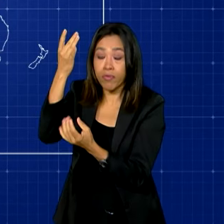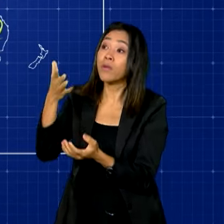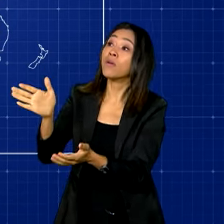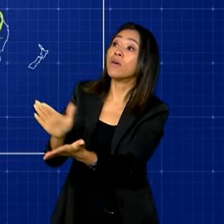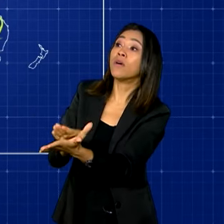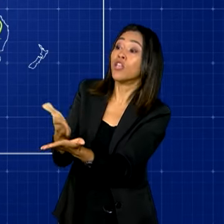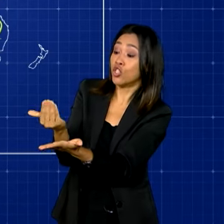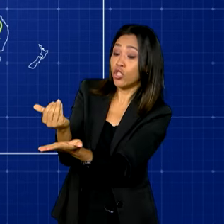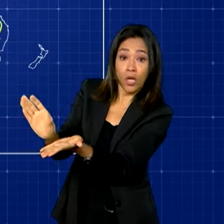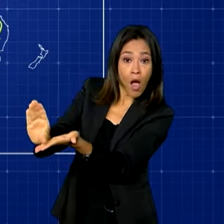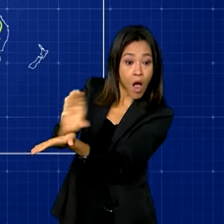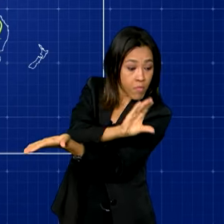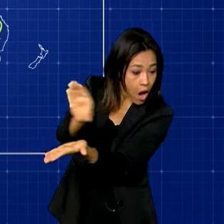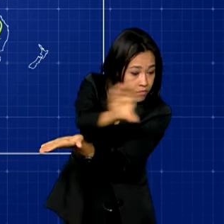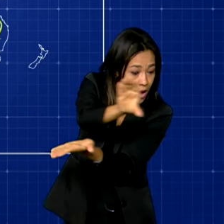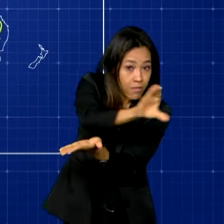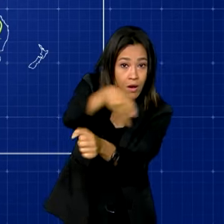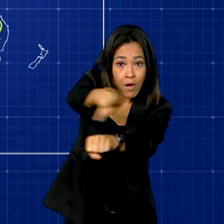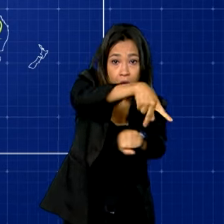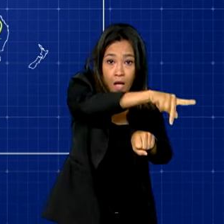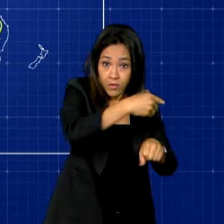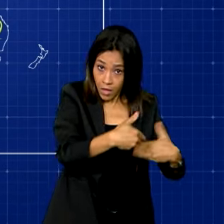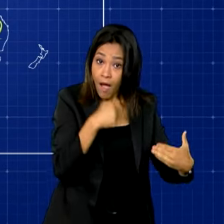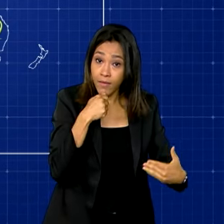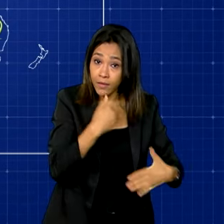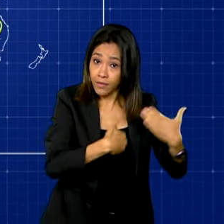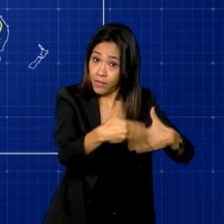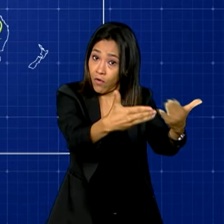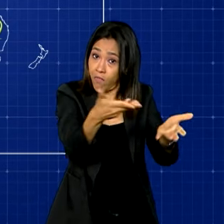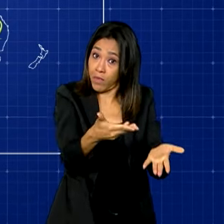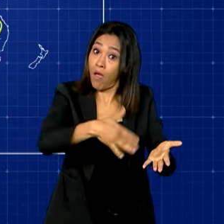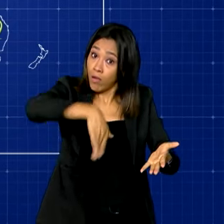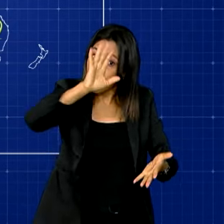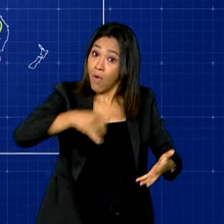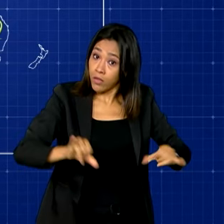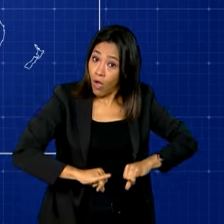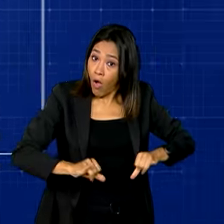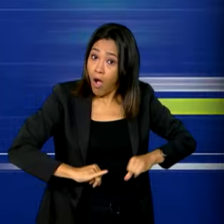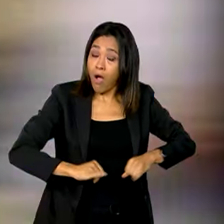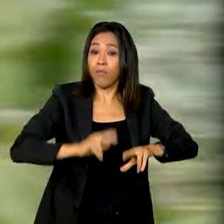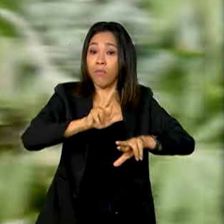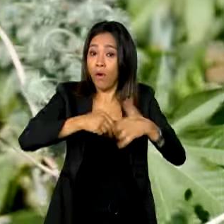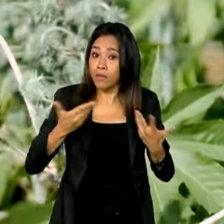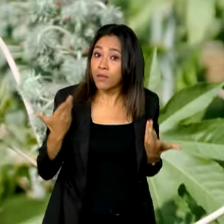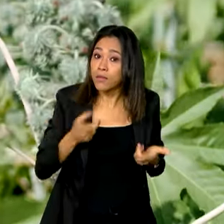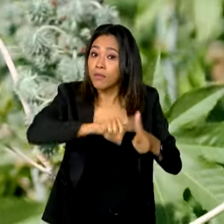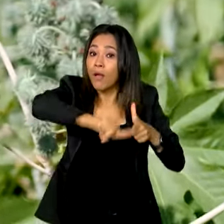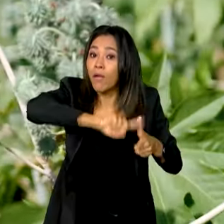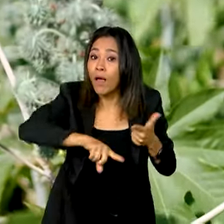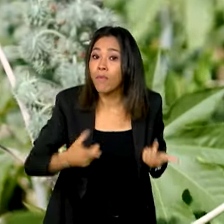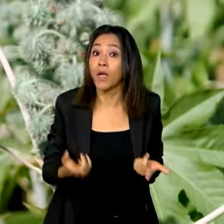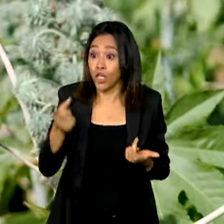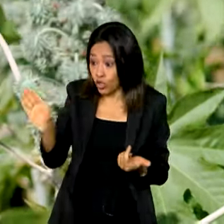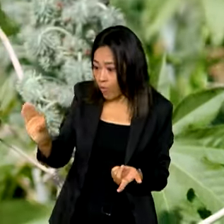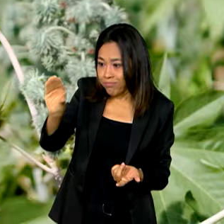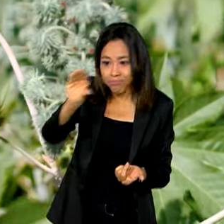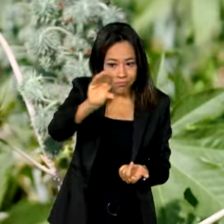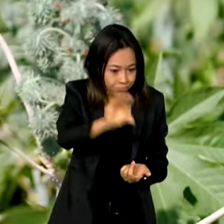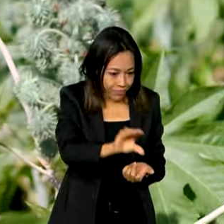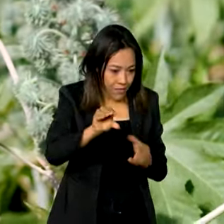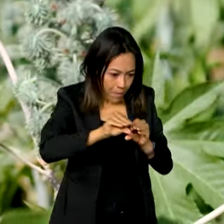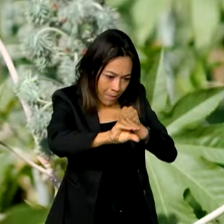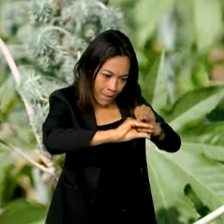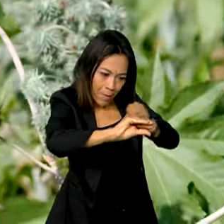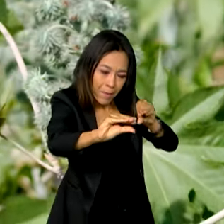esses impactos nos países em desenvolvimento, que são os que mais sofrem com a crise. Com esses recursos, será possível